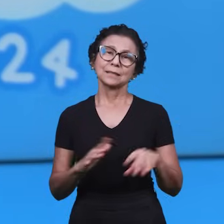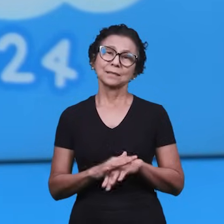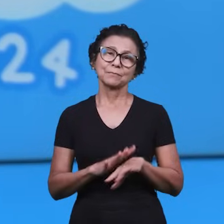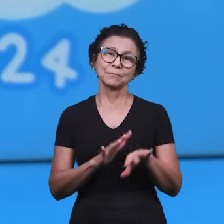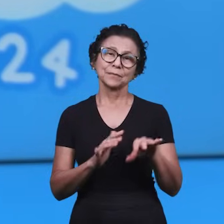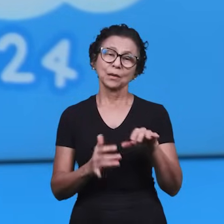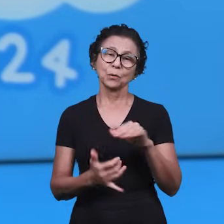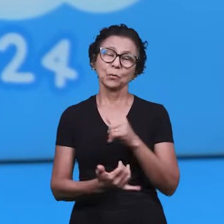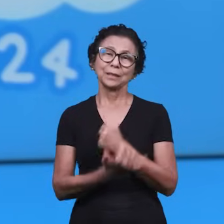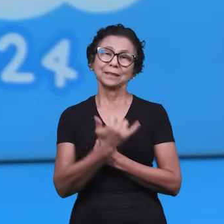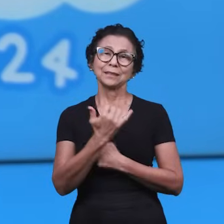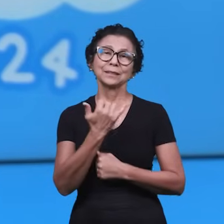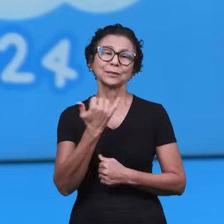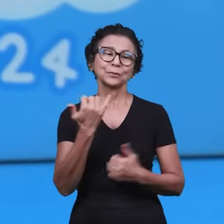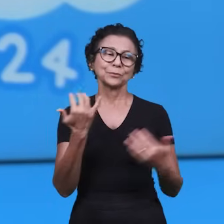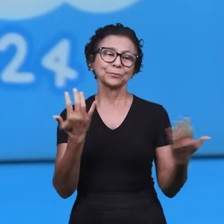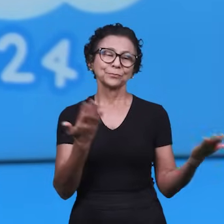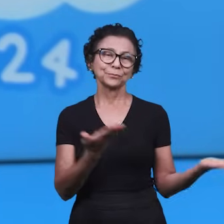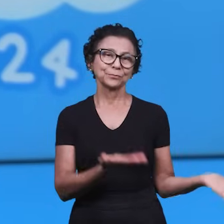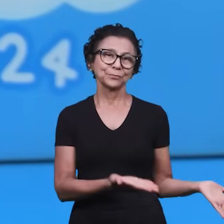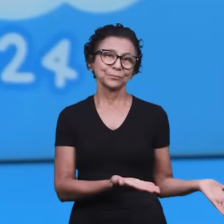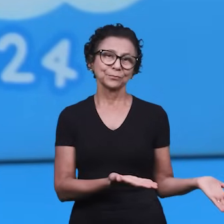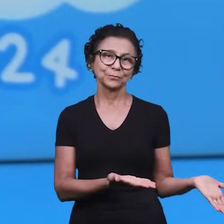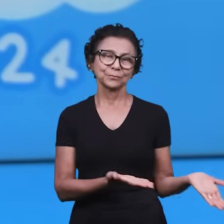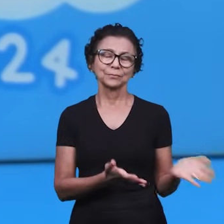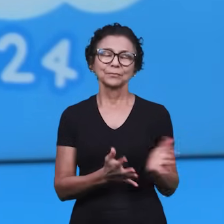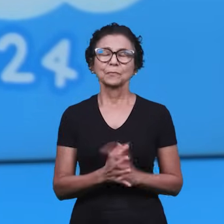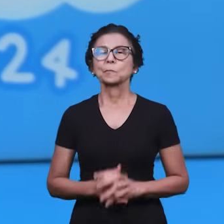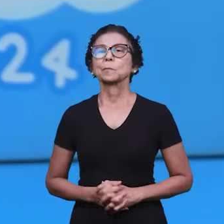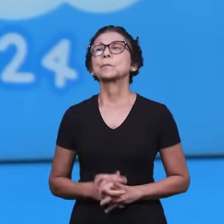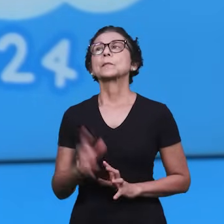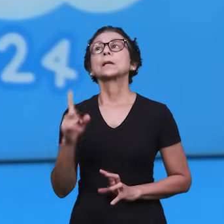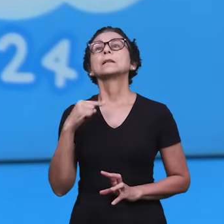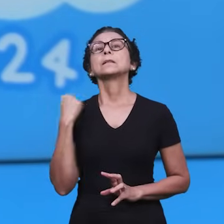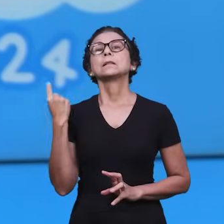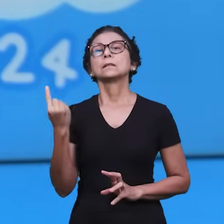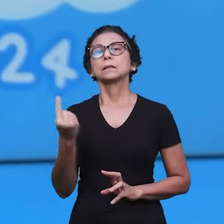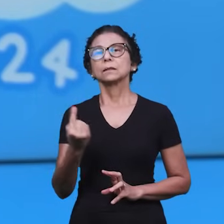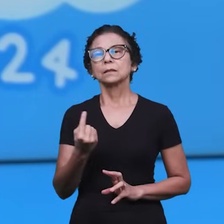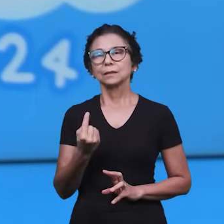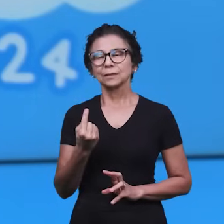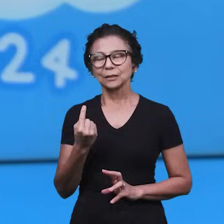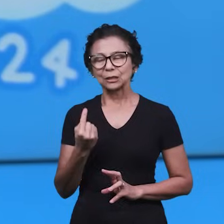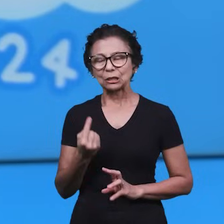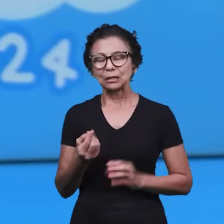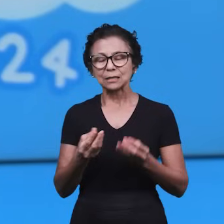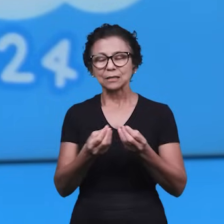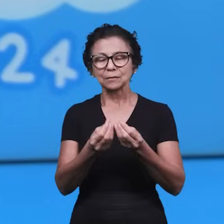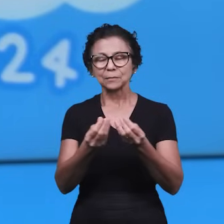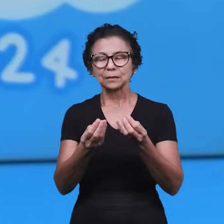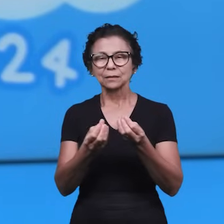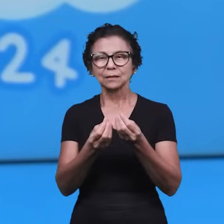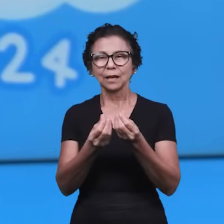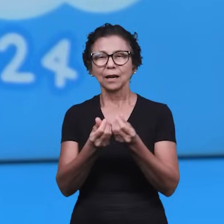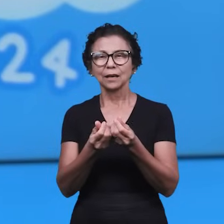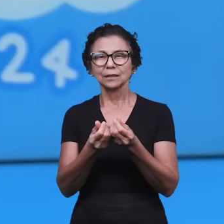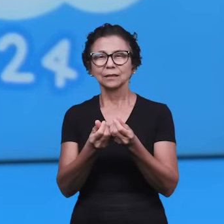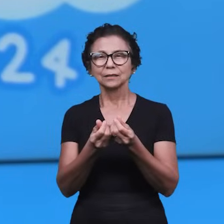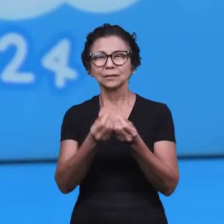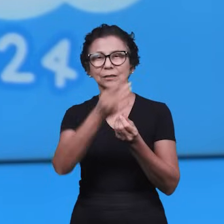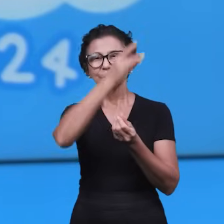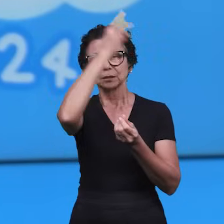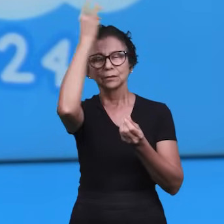engano. Acontece que nós, ao contrário disso, nós ouvimos a voz do Espírito